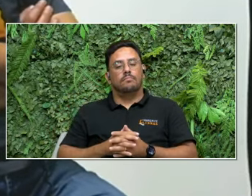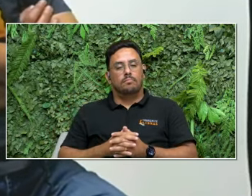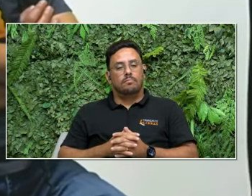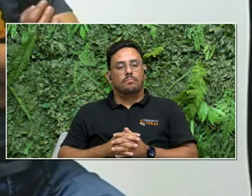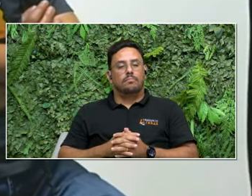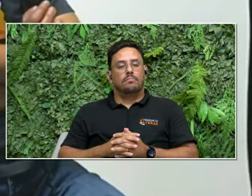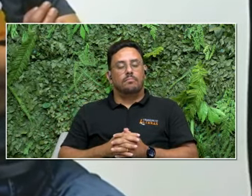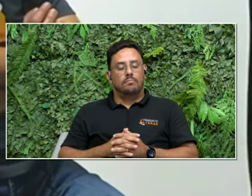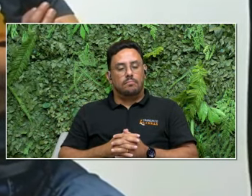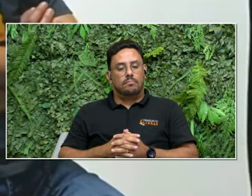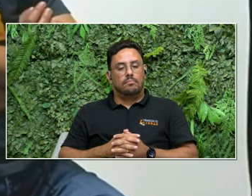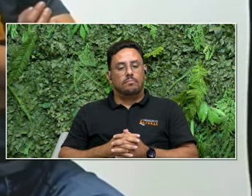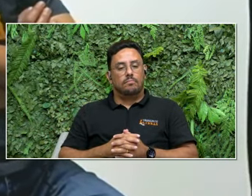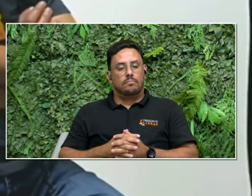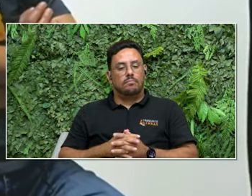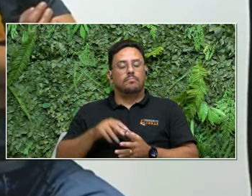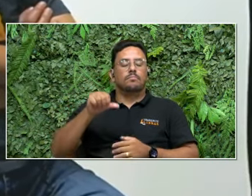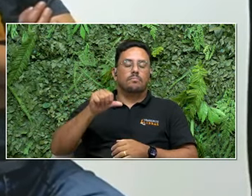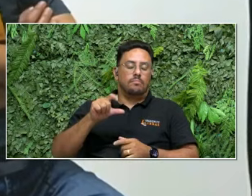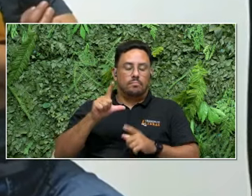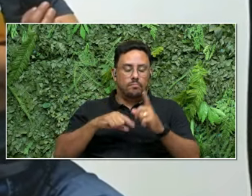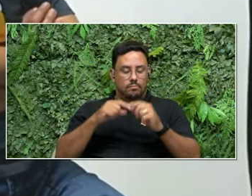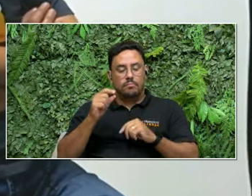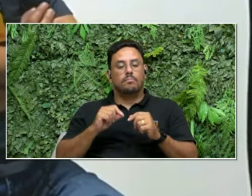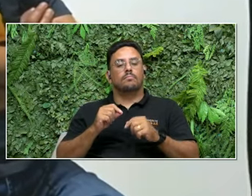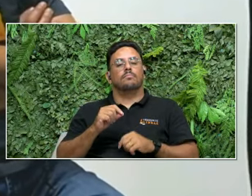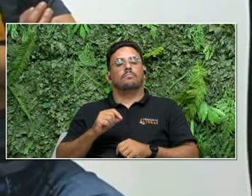Pereira que inclusive foi eleito a estrela do jogo